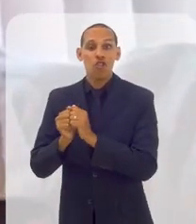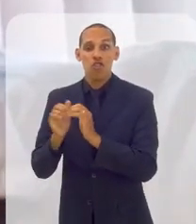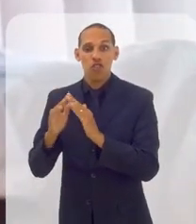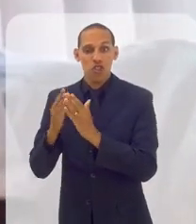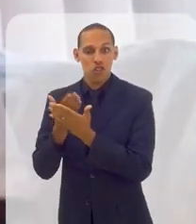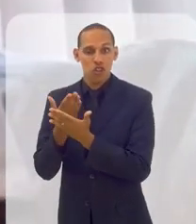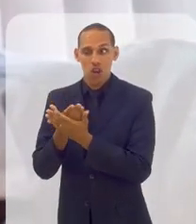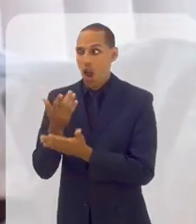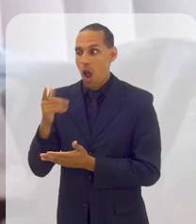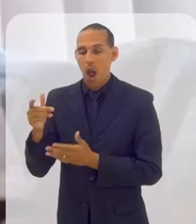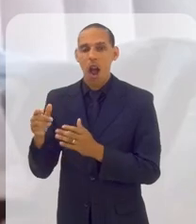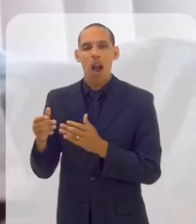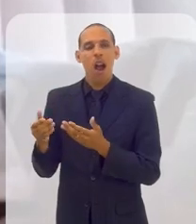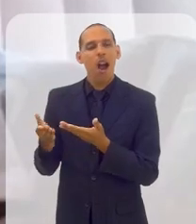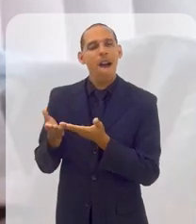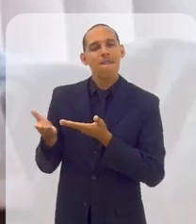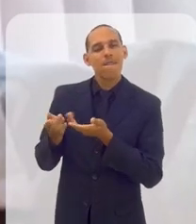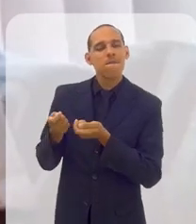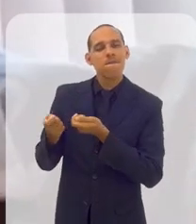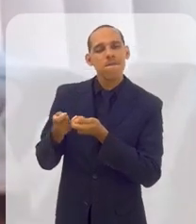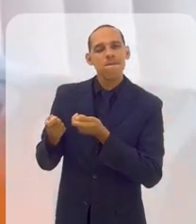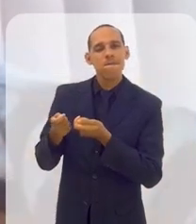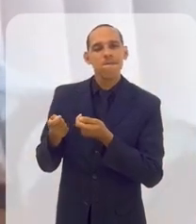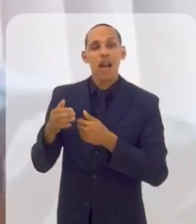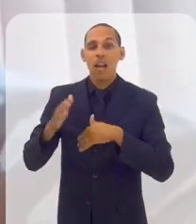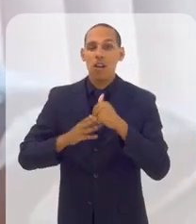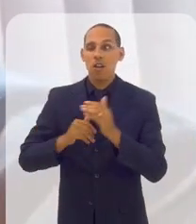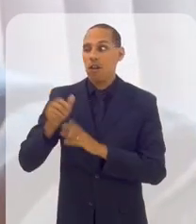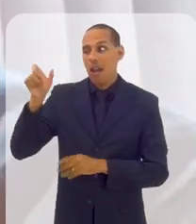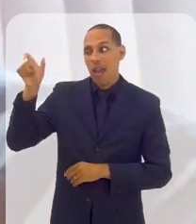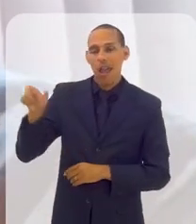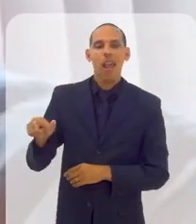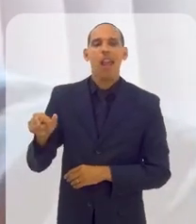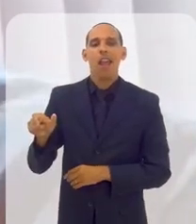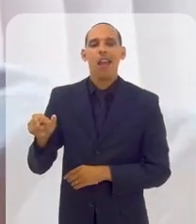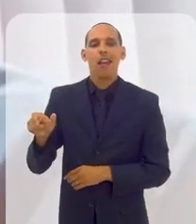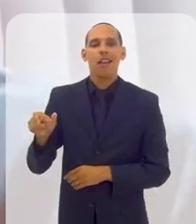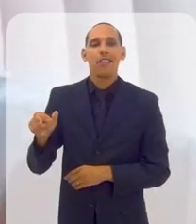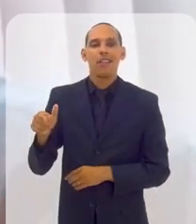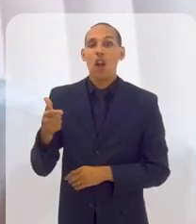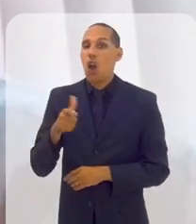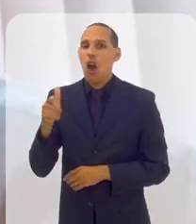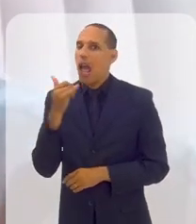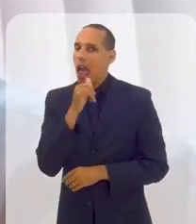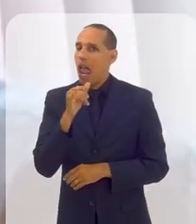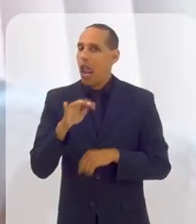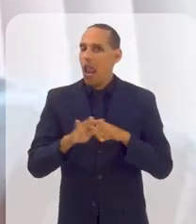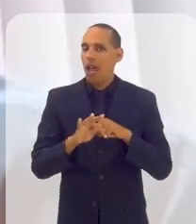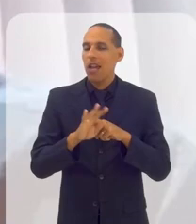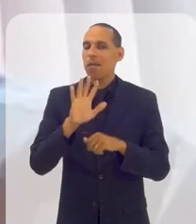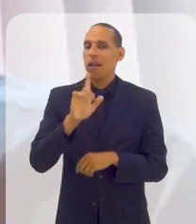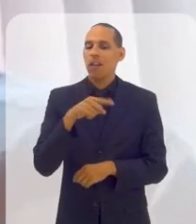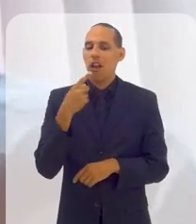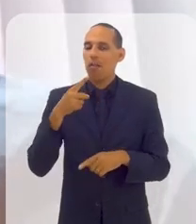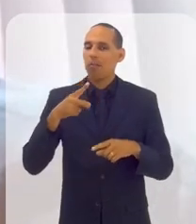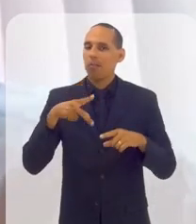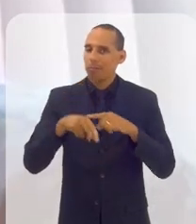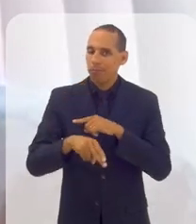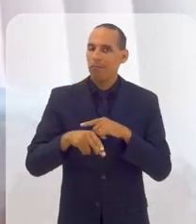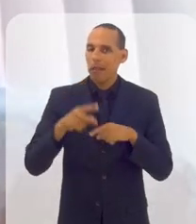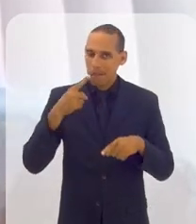barganha com uma outra escola que está credenciada com eletrotécnico para qualificar aquele como eletrotécnico. Nós estamos fiscalizando para